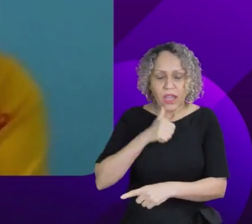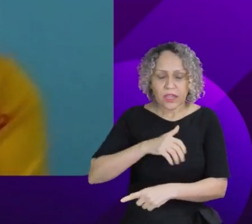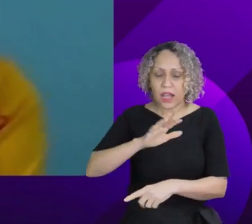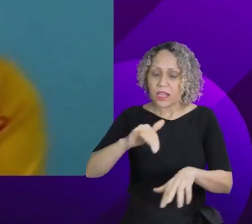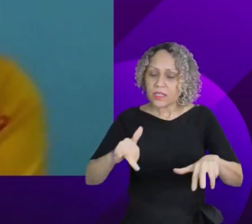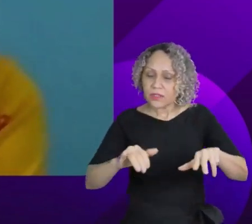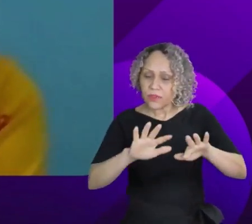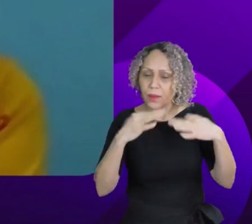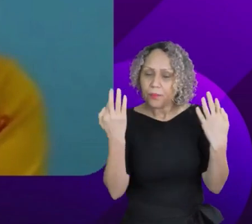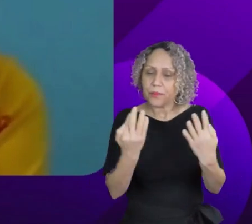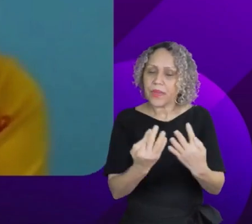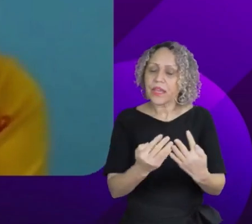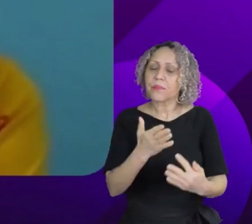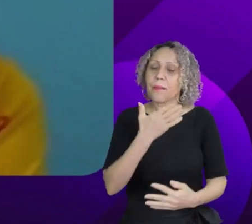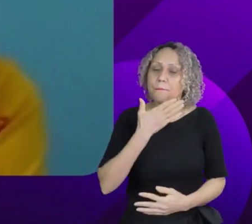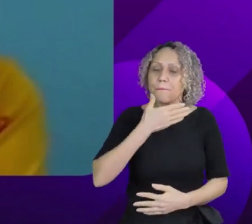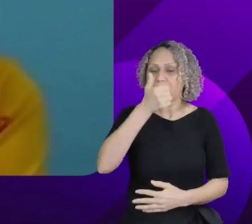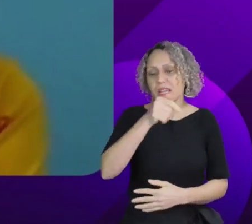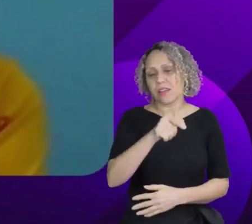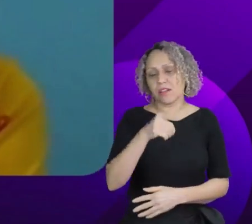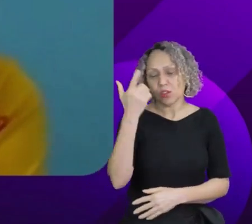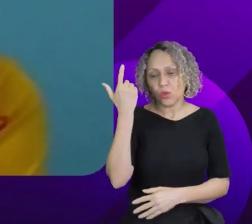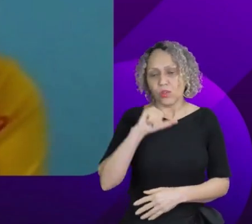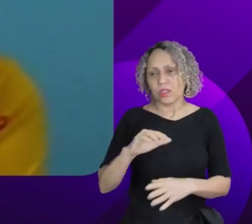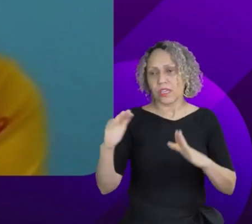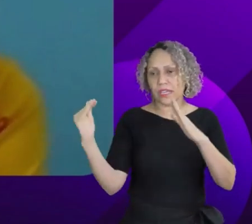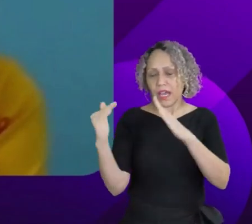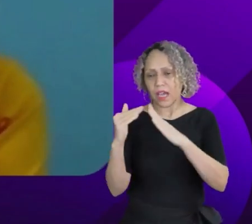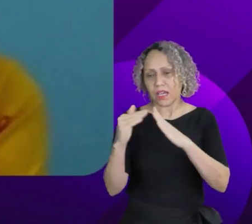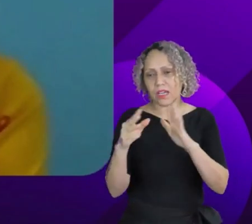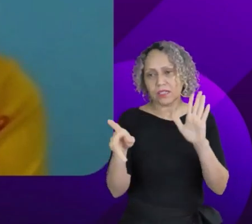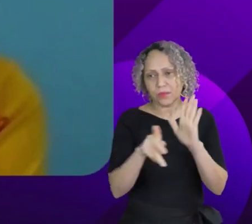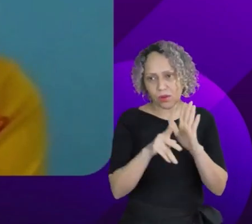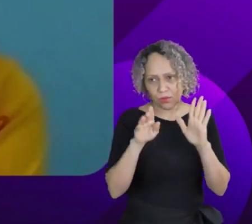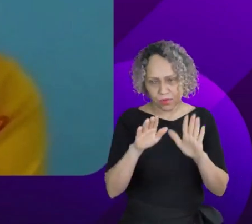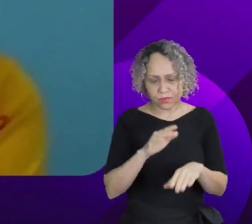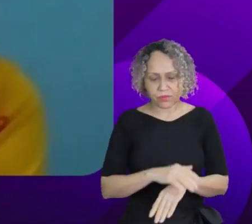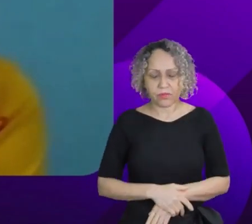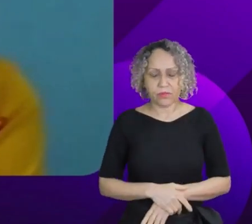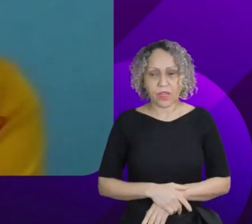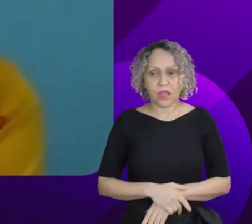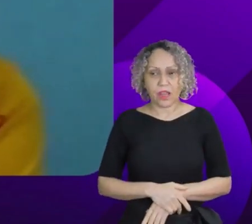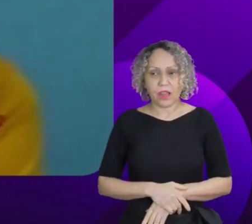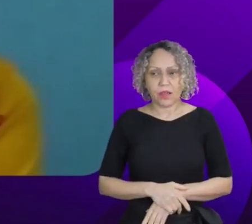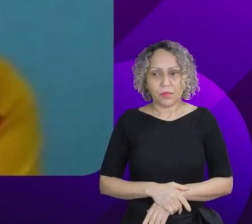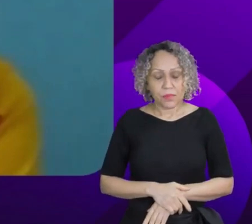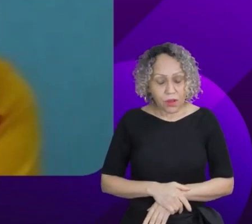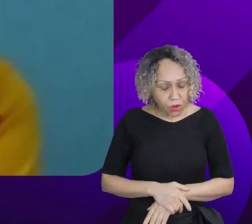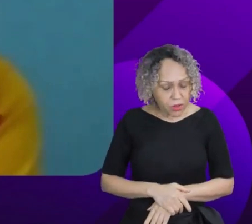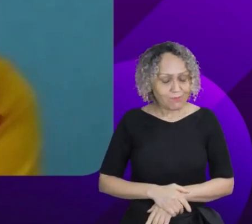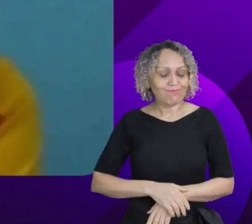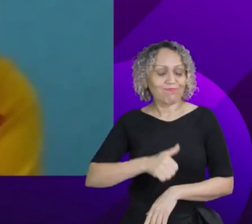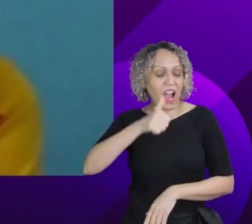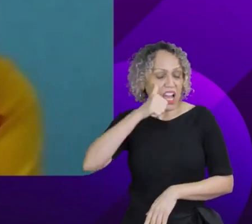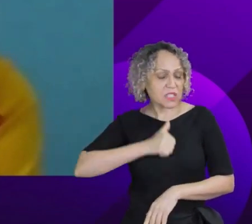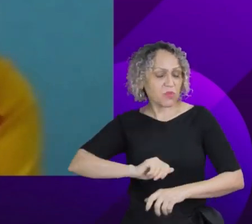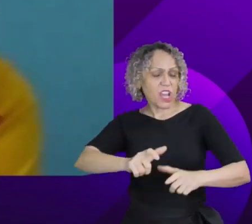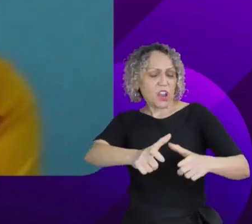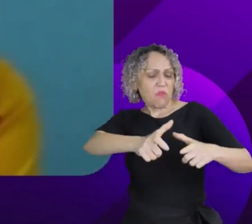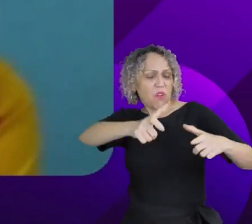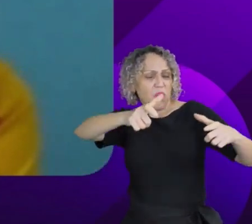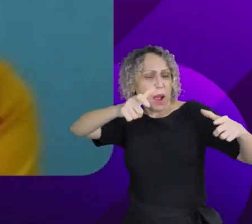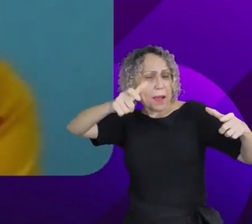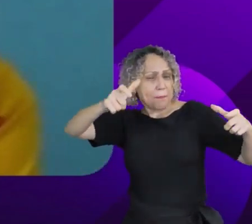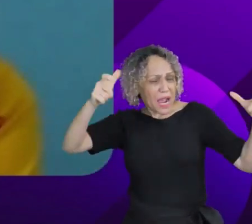nacional, a grande maioria que está enganjada na questão da moradia popular são as mulheres. É uma luta do Estado, e na grande maioria